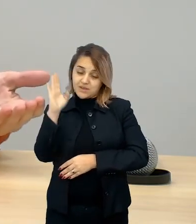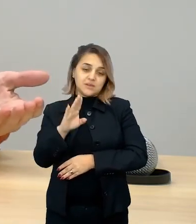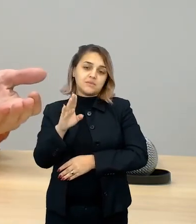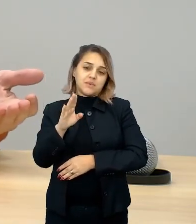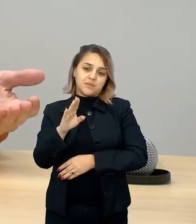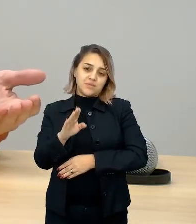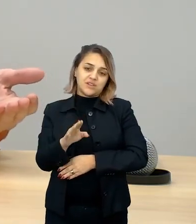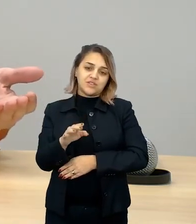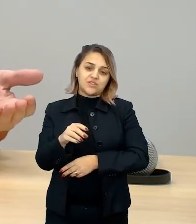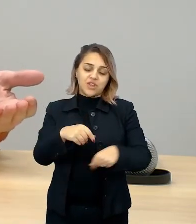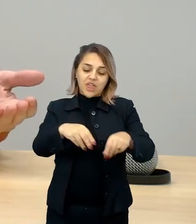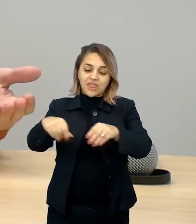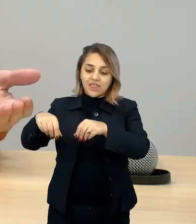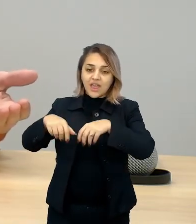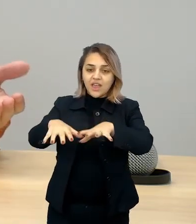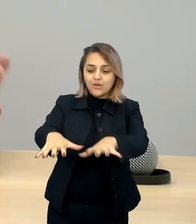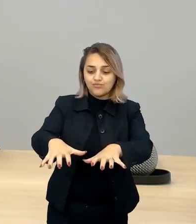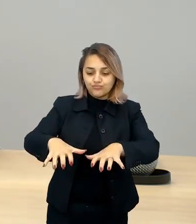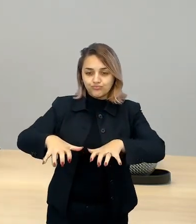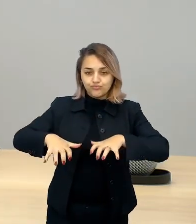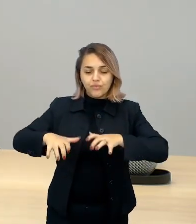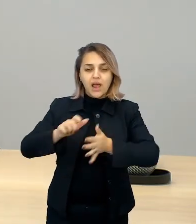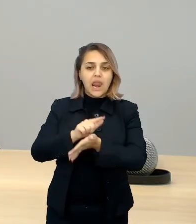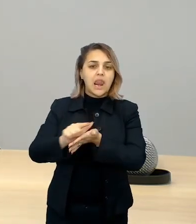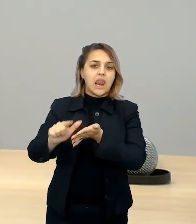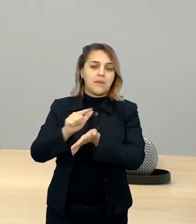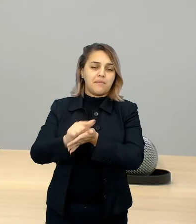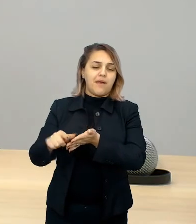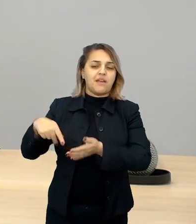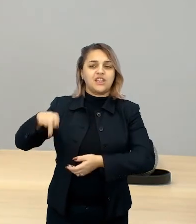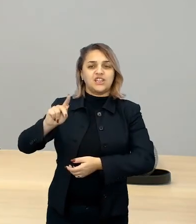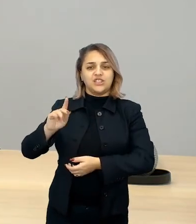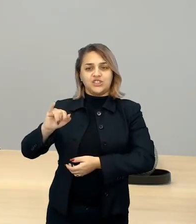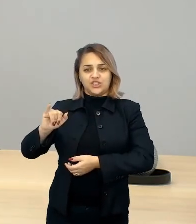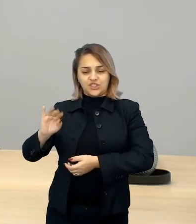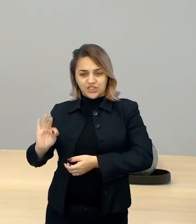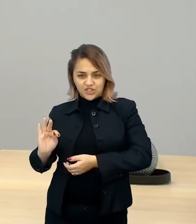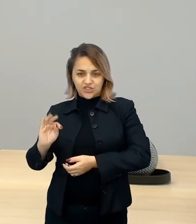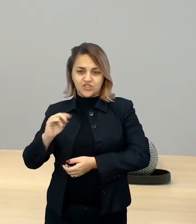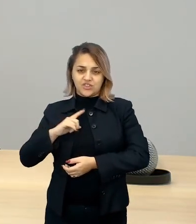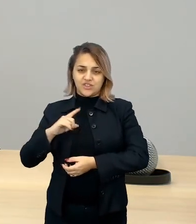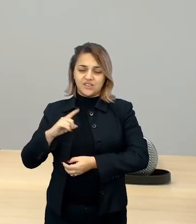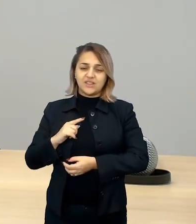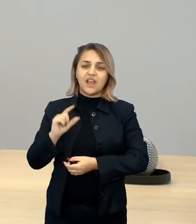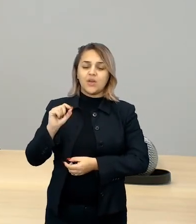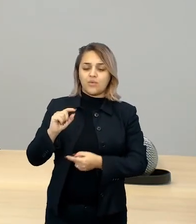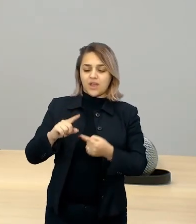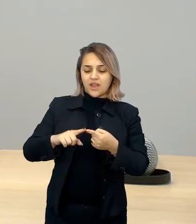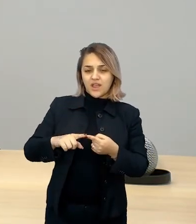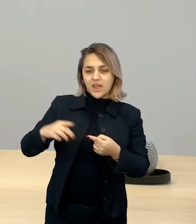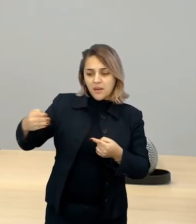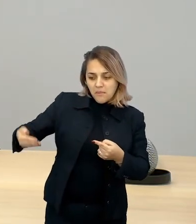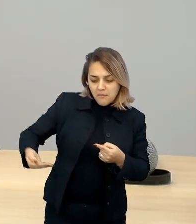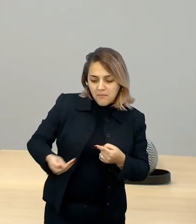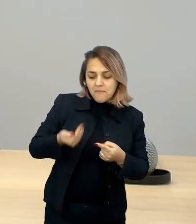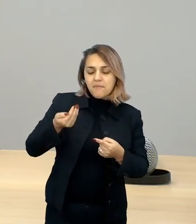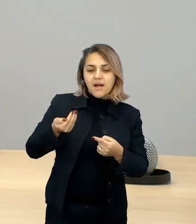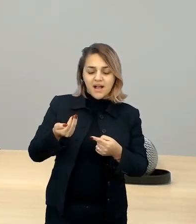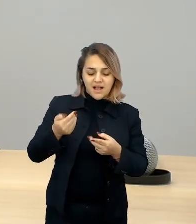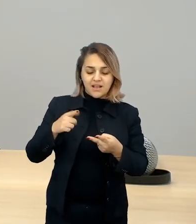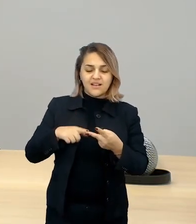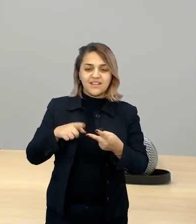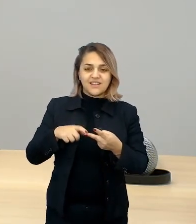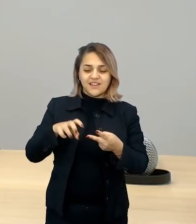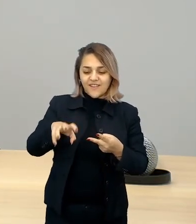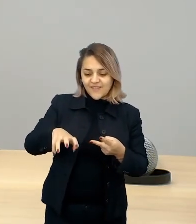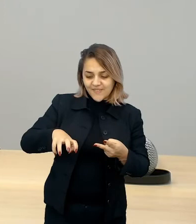do terreno. Ok? E kit de jardinagem são aquelas pazinhas, 3 dentinhos, né? Tem uns nomes específicos